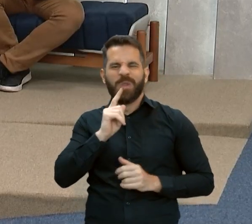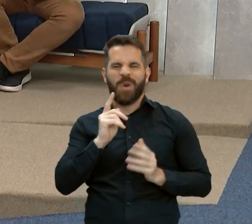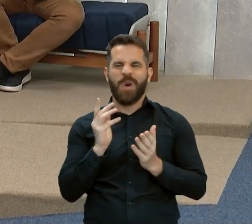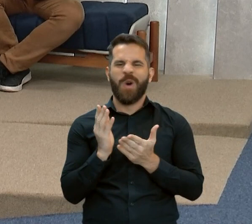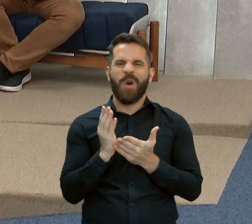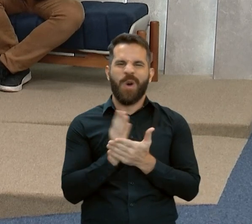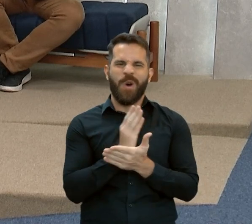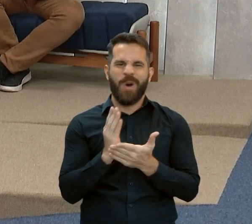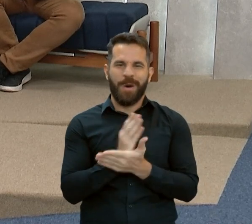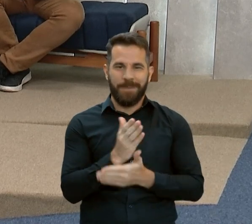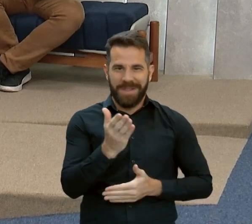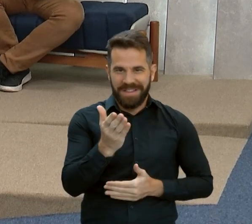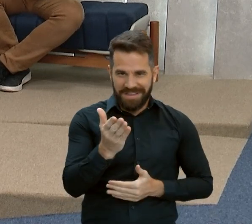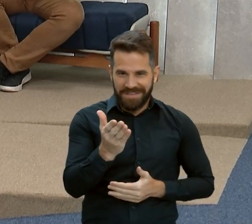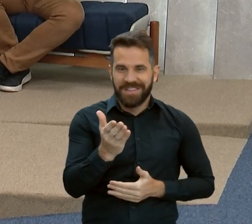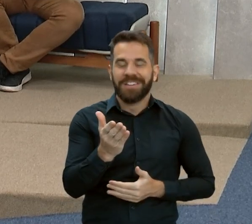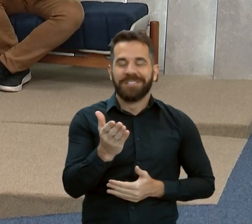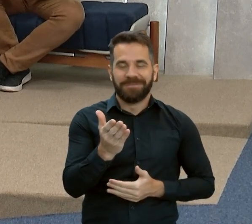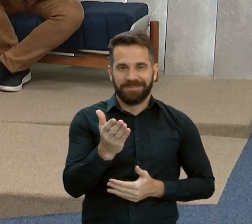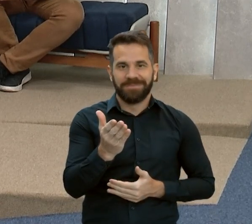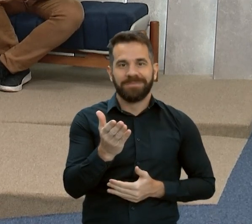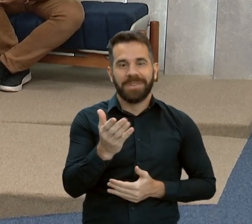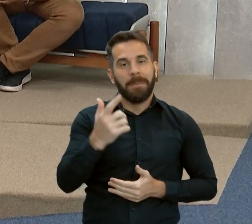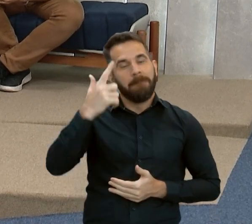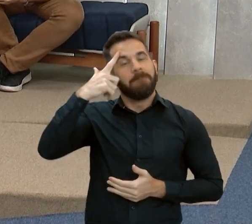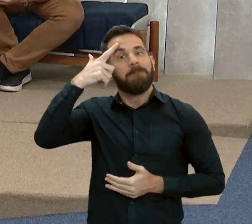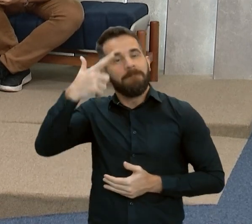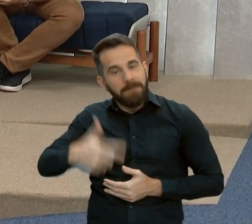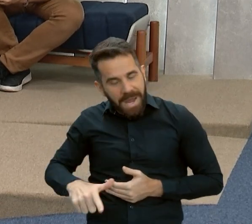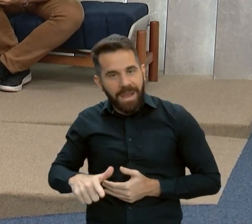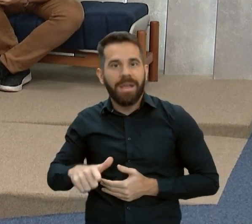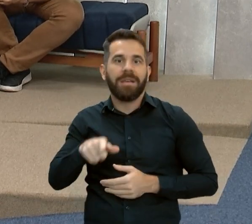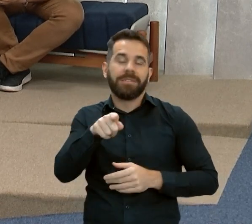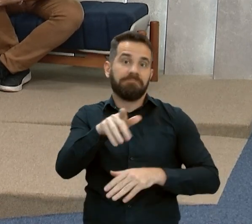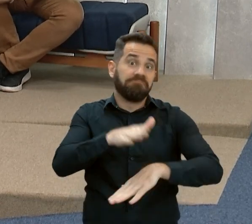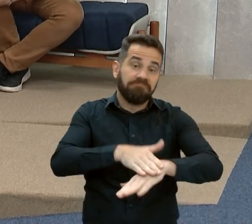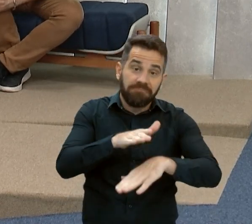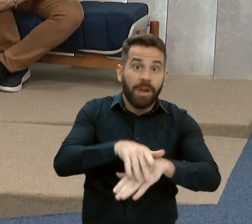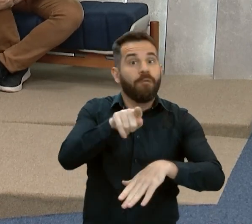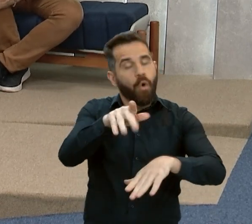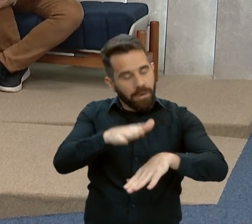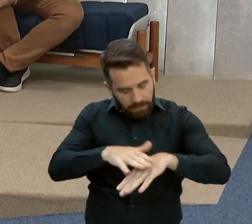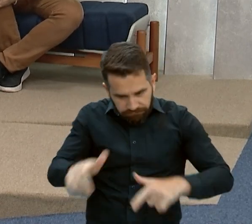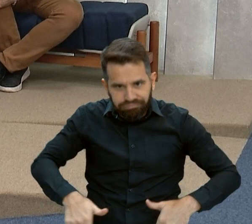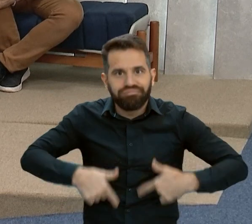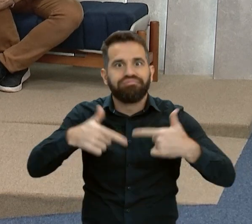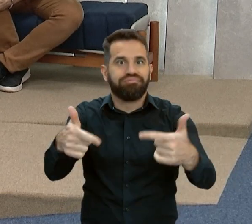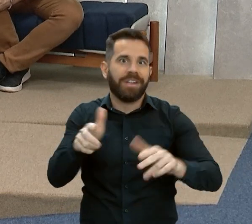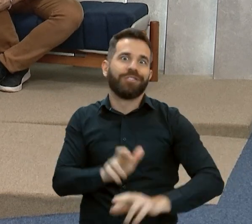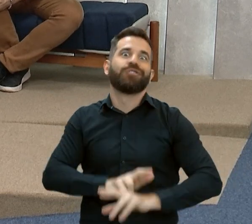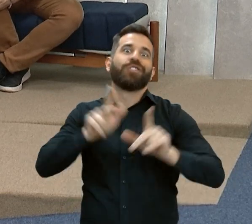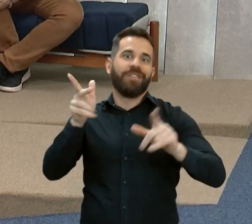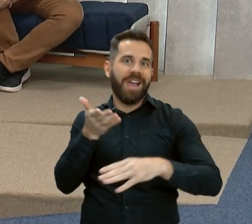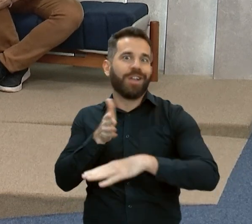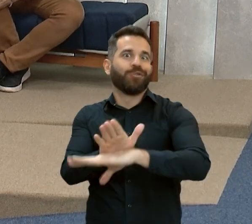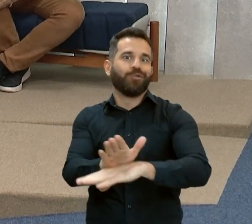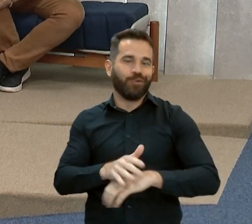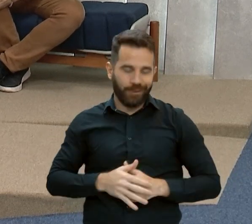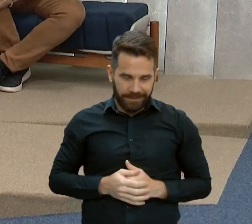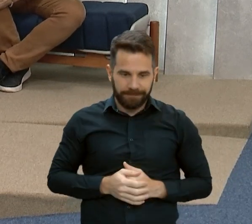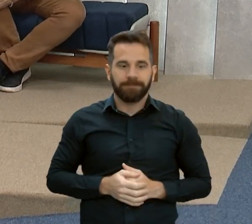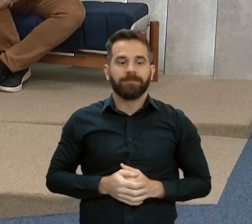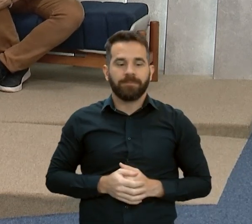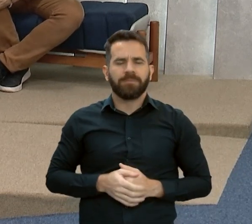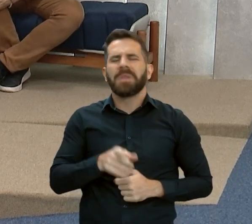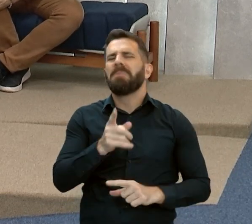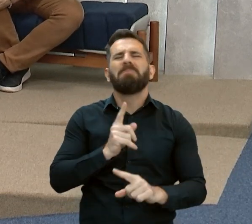faça a diferença. Por que desse título? Então, Isso porque todos os episódios, né,